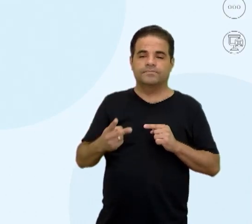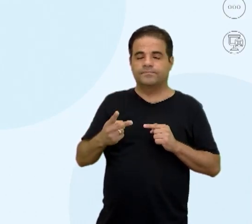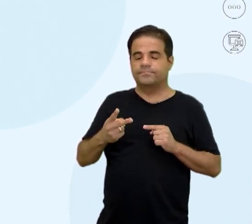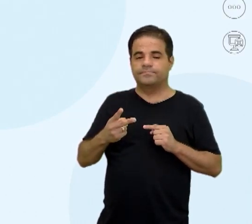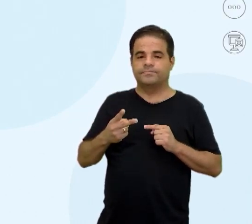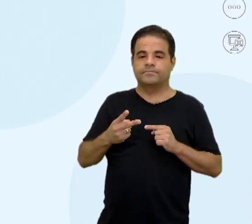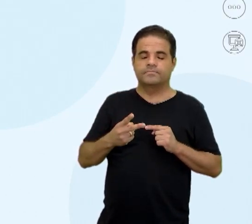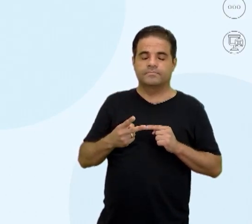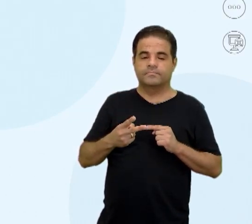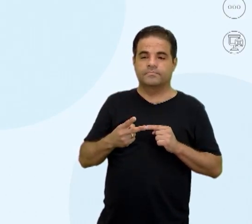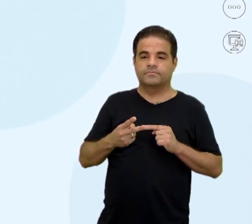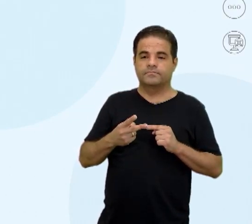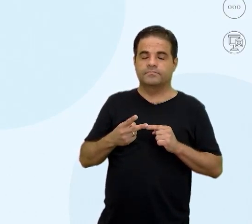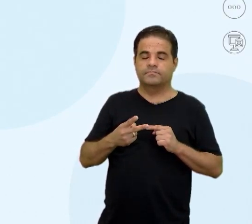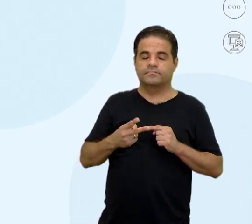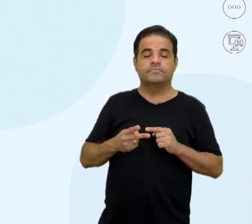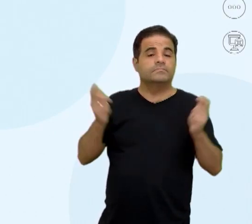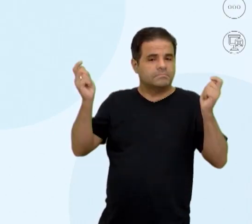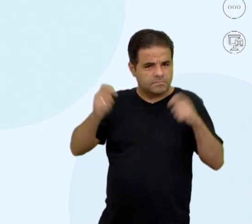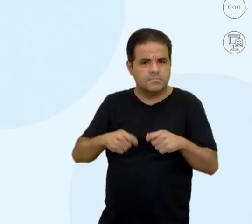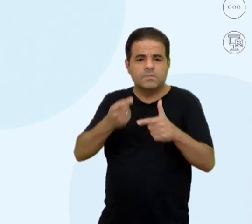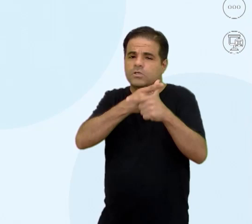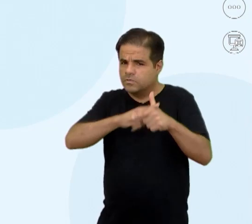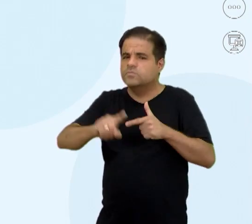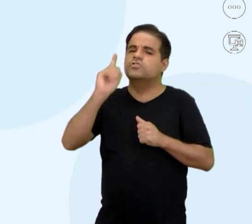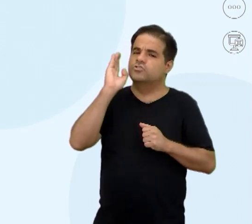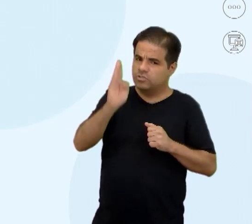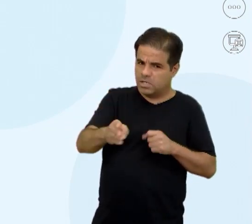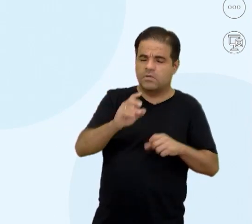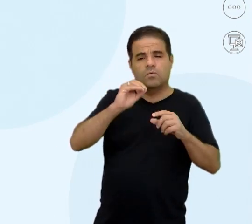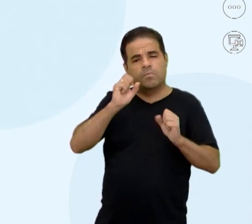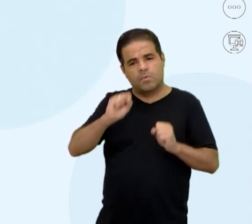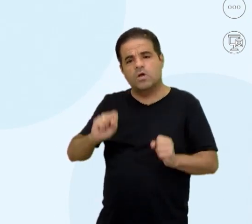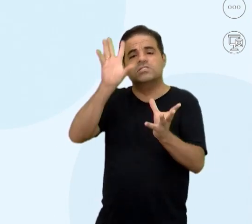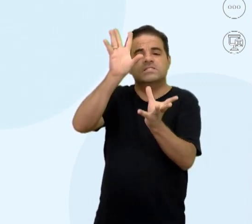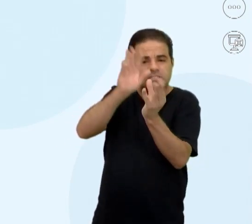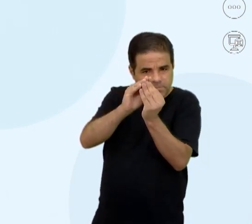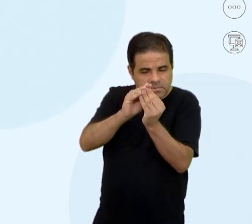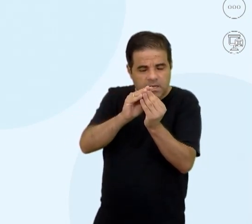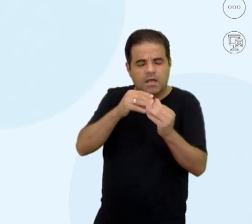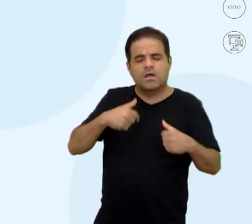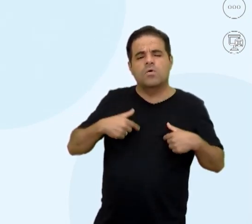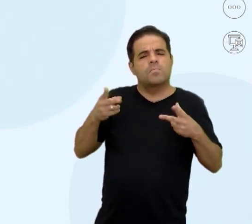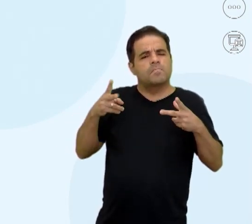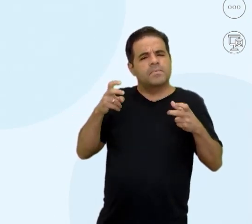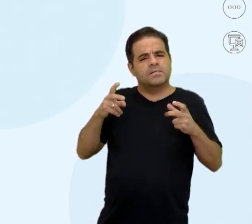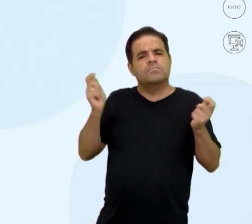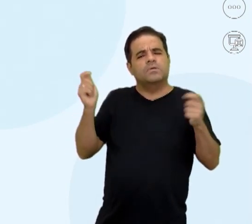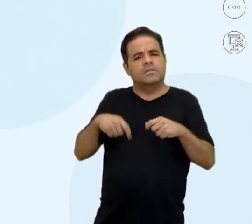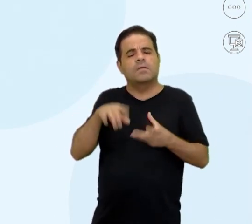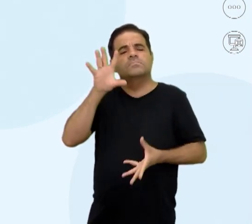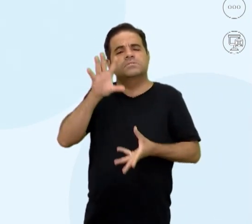7,2. Bom, aqui ainda você pode dividir direto, pode fazer simplificações. Eu percebo que dá para